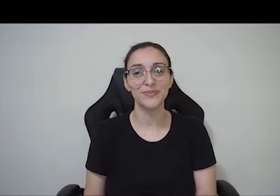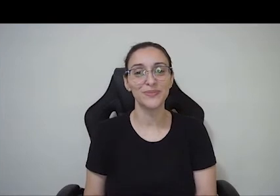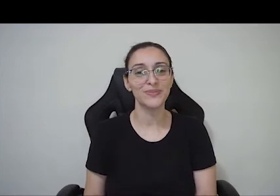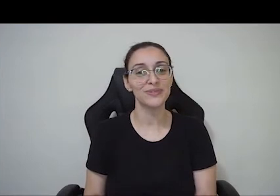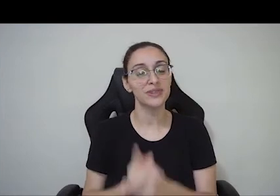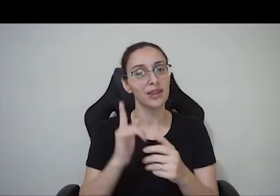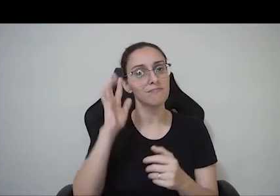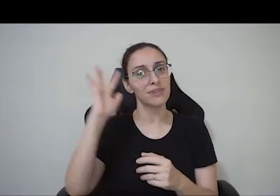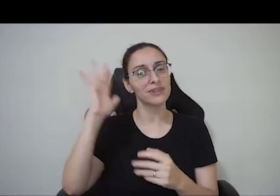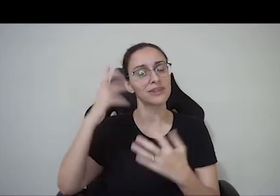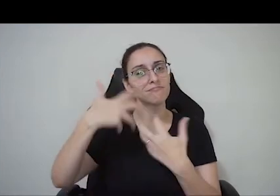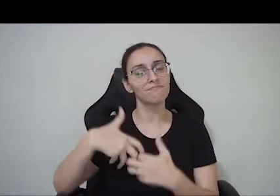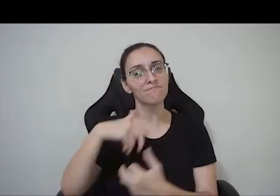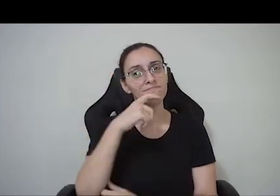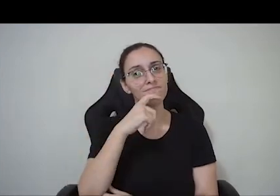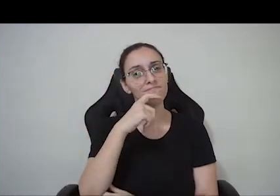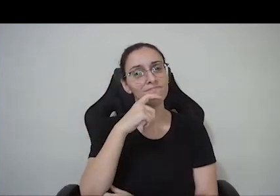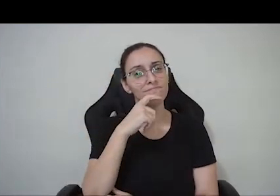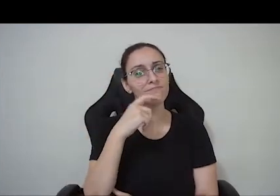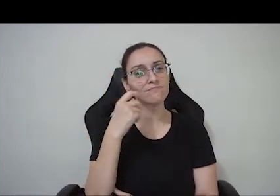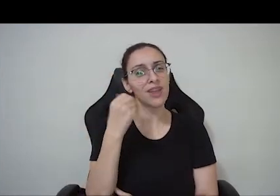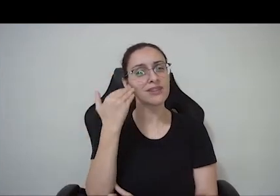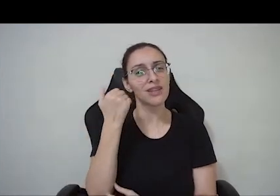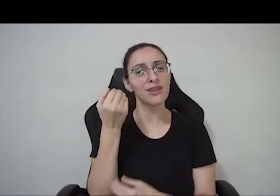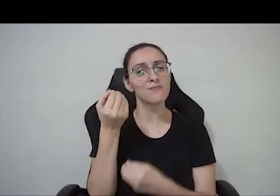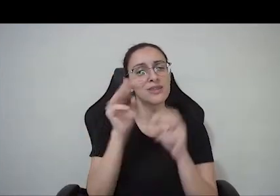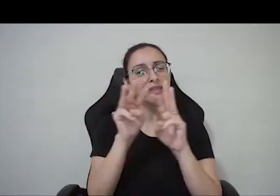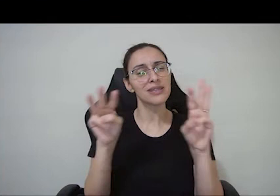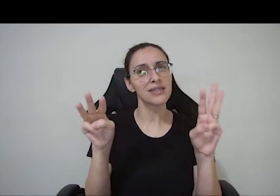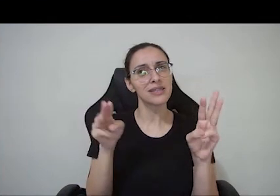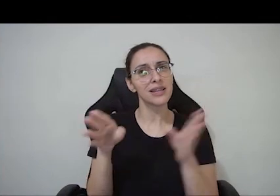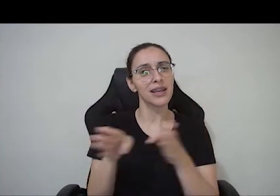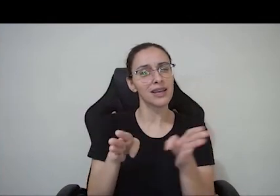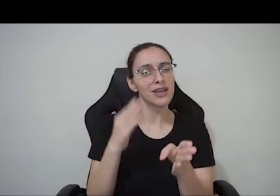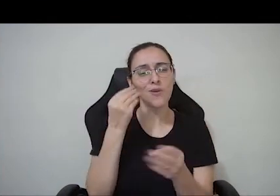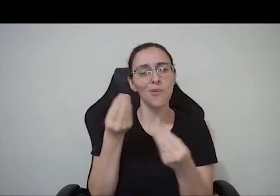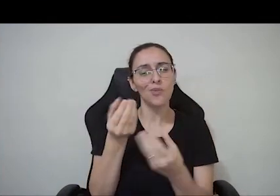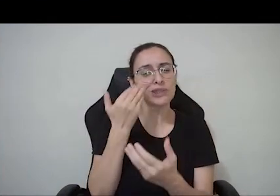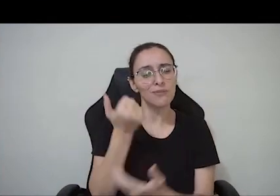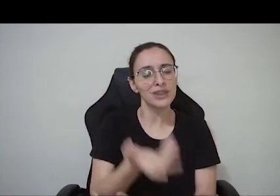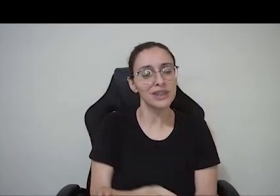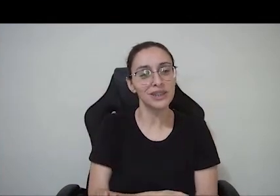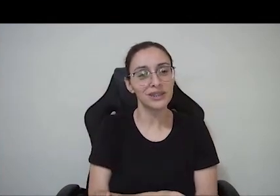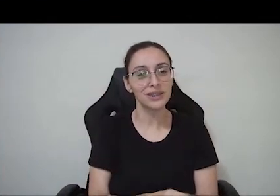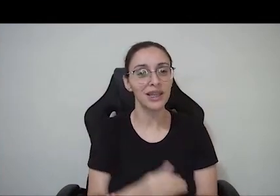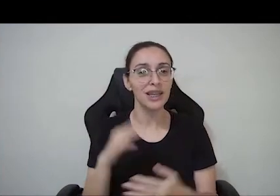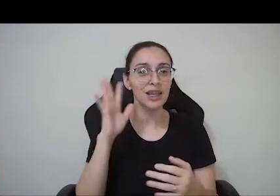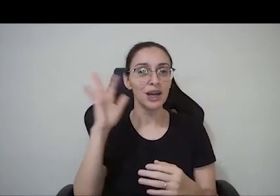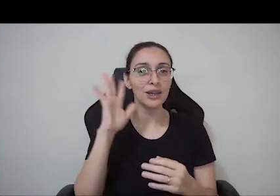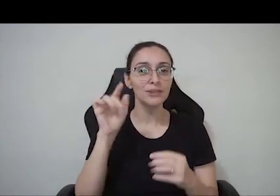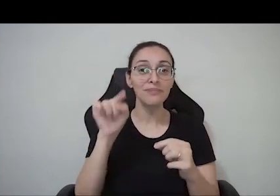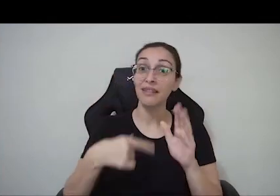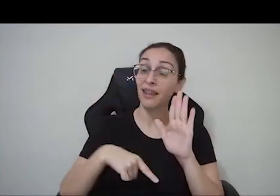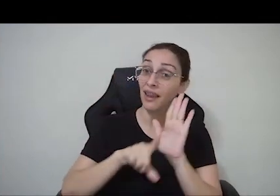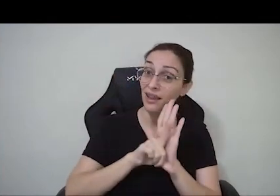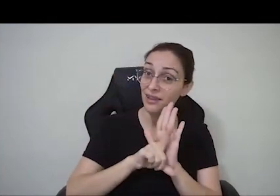Mas e aí pensando, como saber se meu site está acessível? Pensando agora que existe